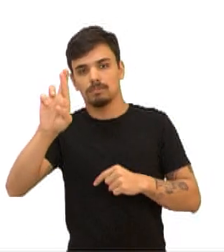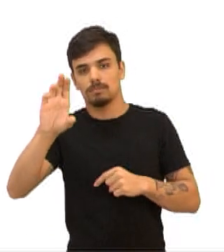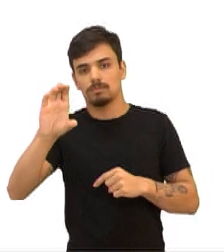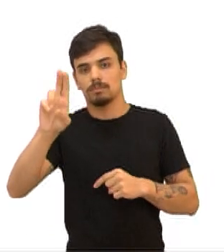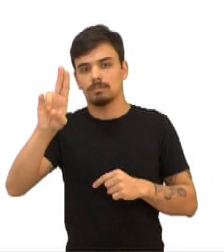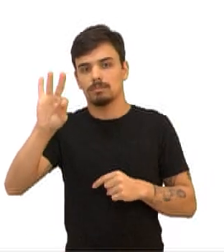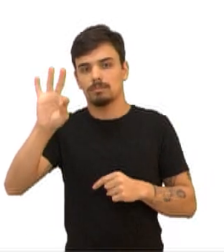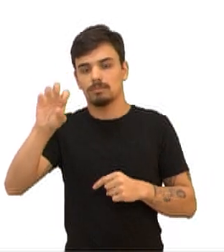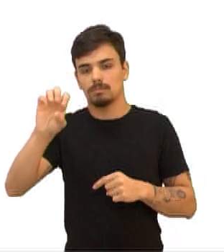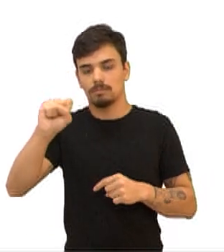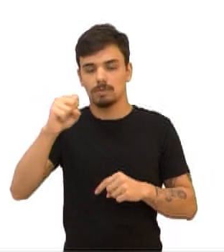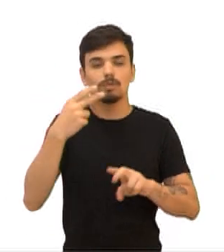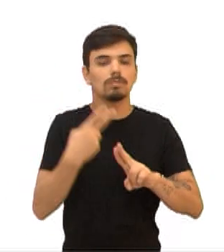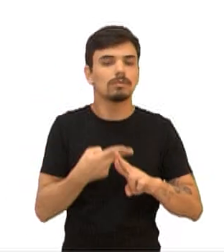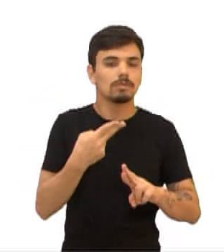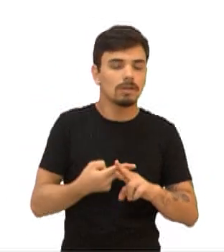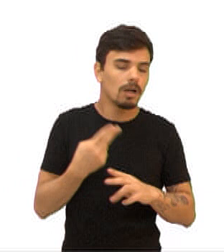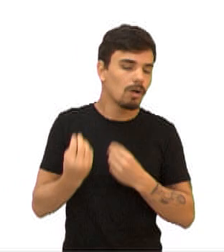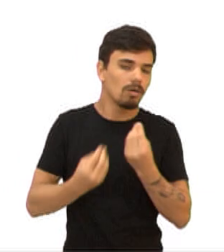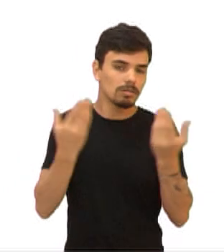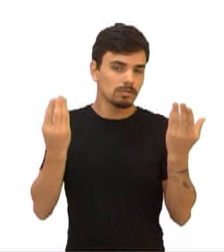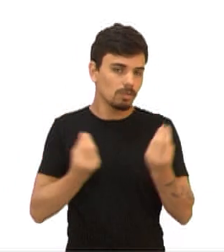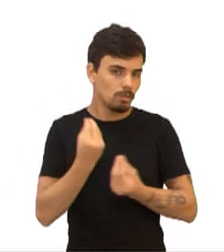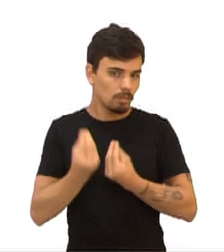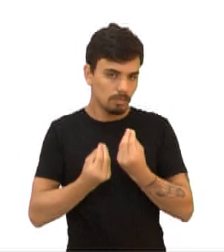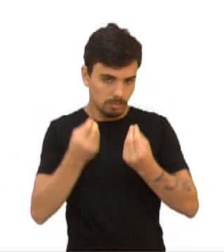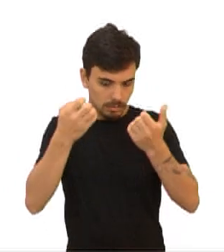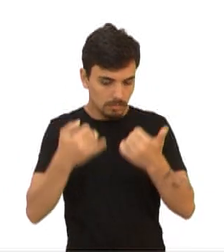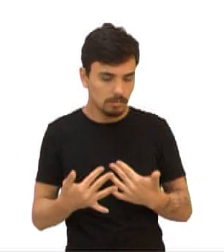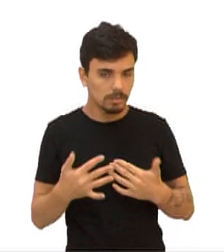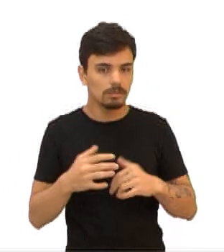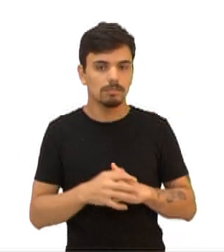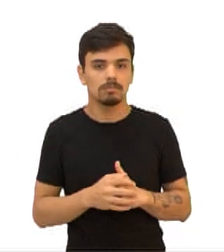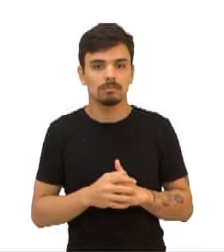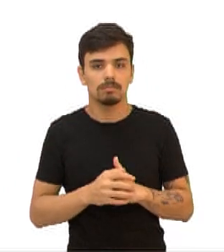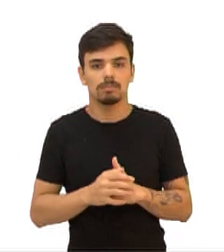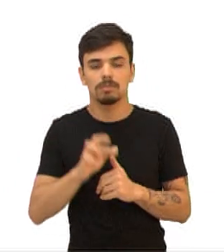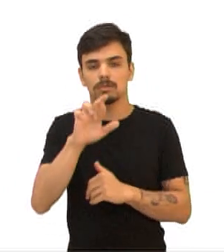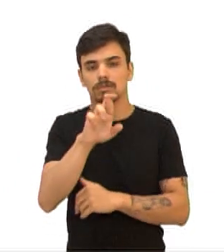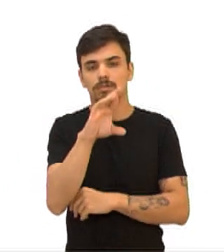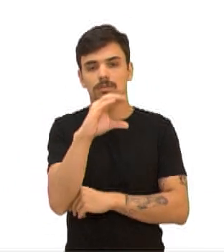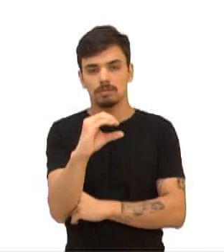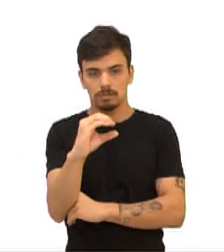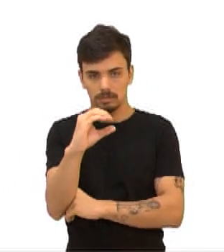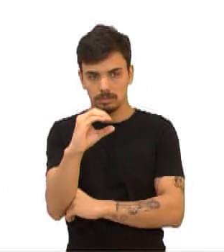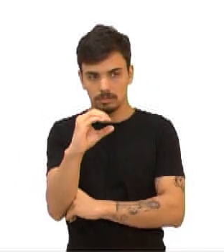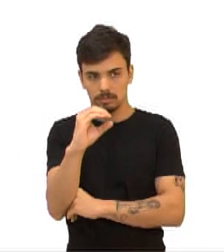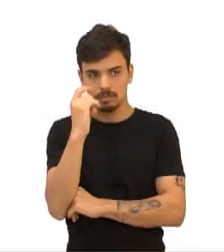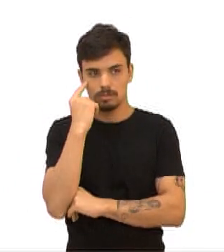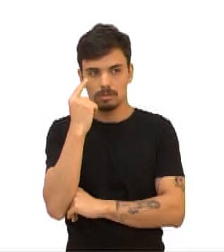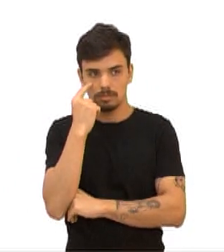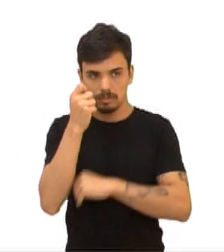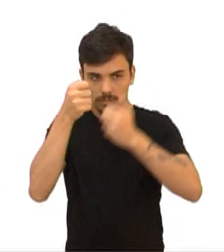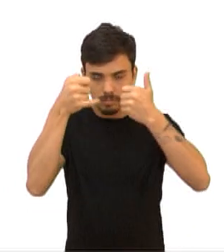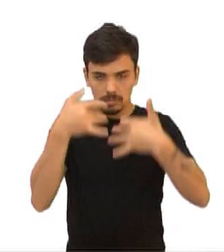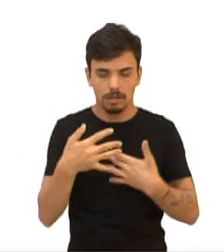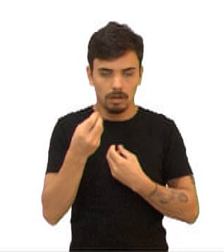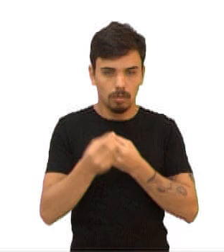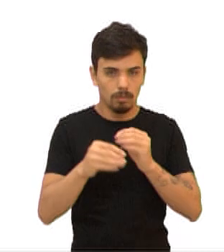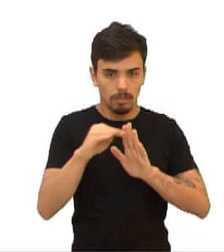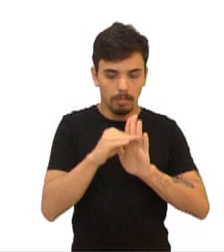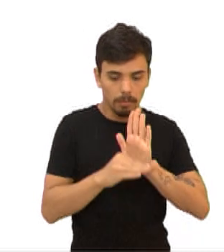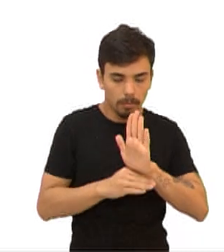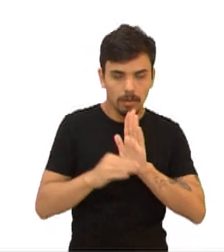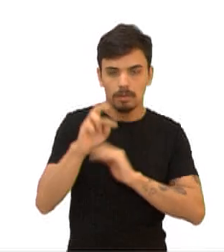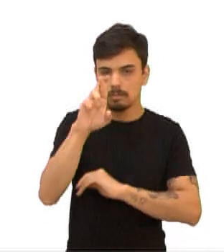aplicação de circuitos. E hoje a gente vai falar um pouquinho da aplicação do circuito RC em série, tá?